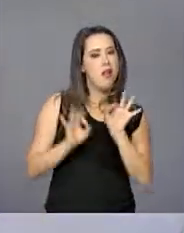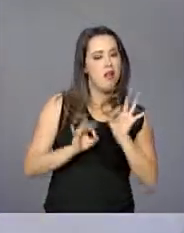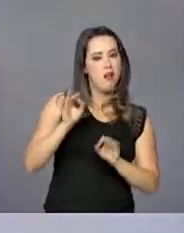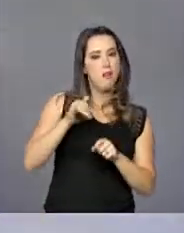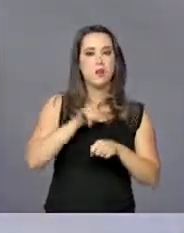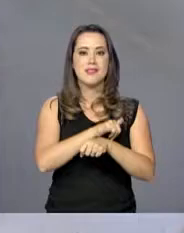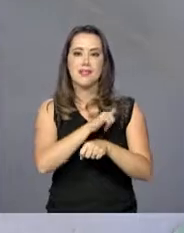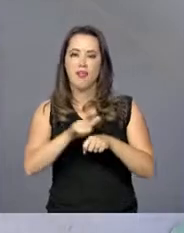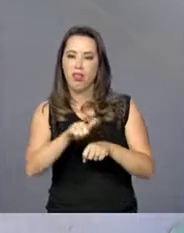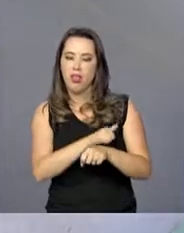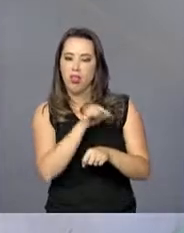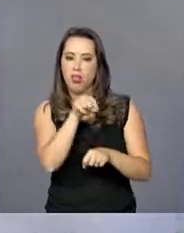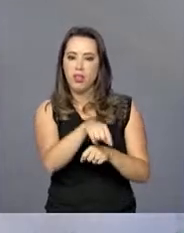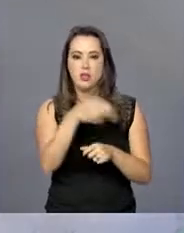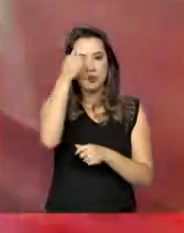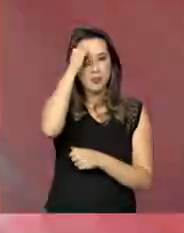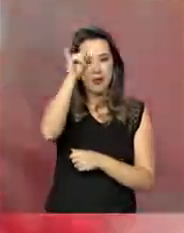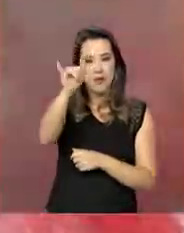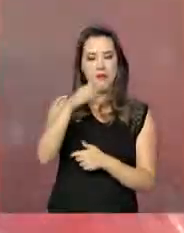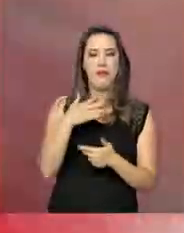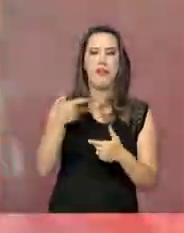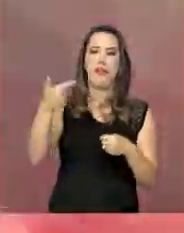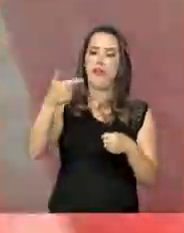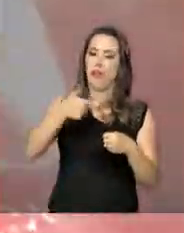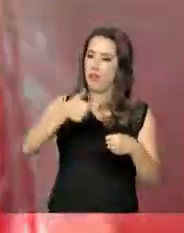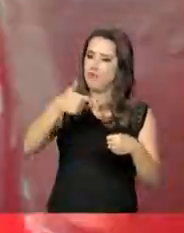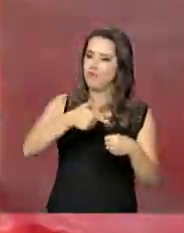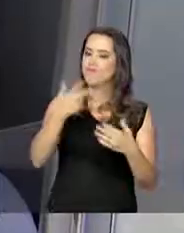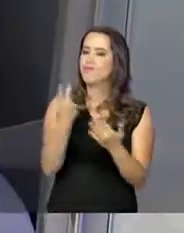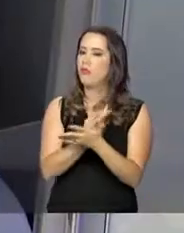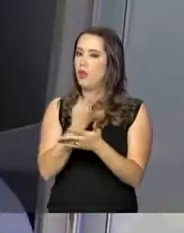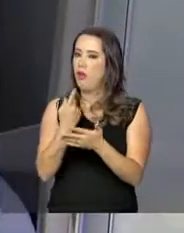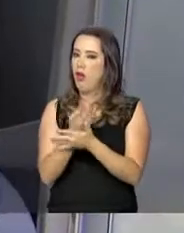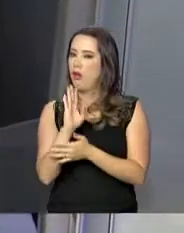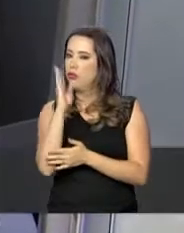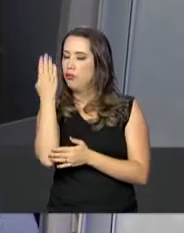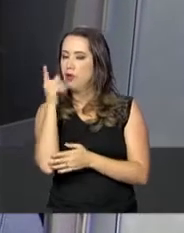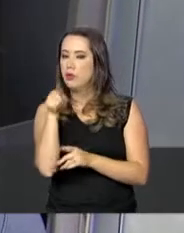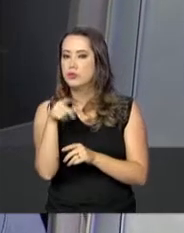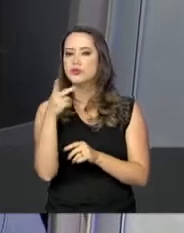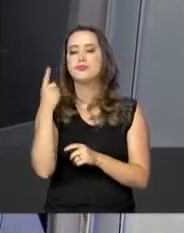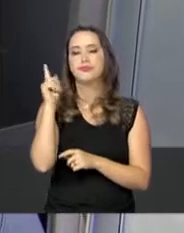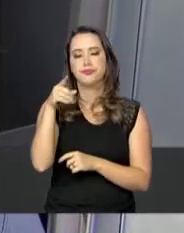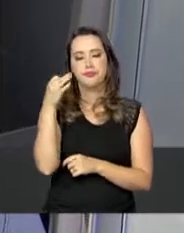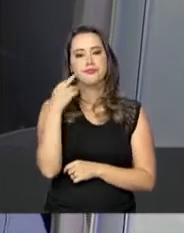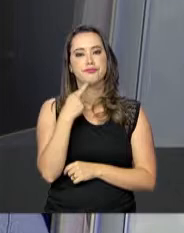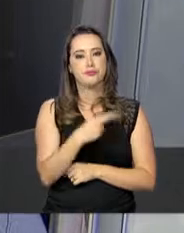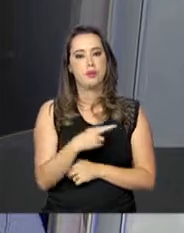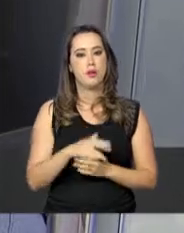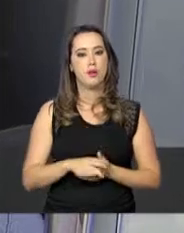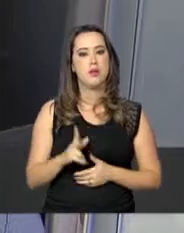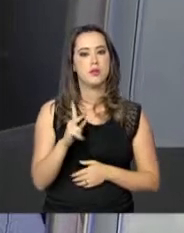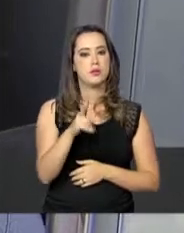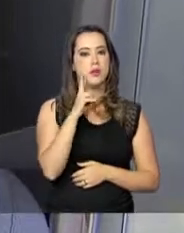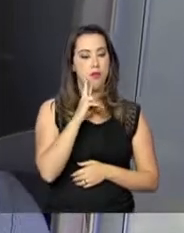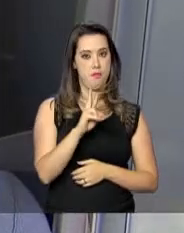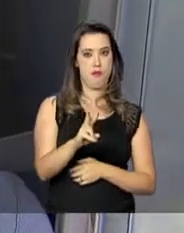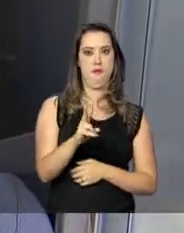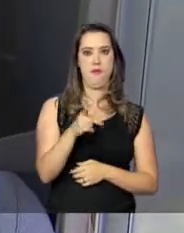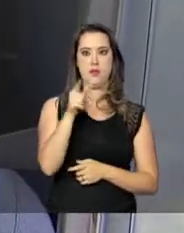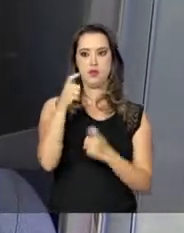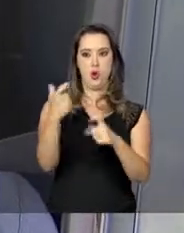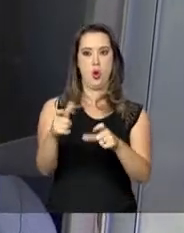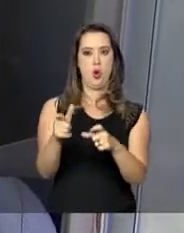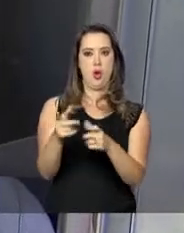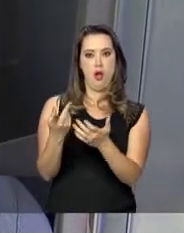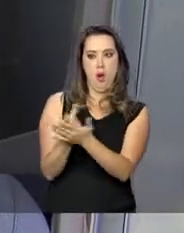combustíveis adulterados ou contaminados também pode ser uma opção. Procure me manter informado, né? Assim, quando eu vejo algum comentário sobre algum